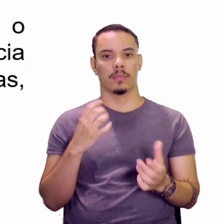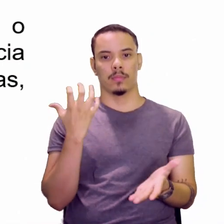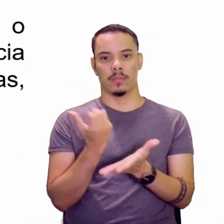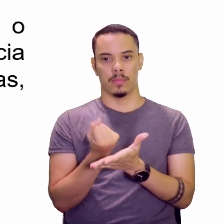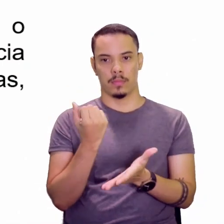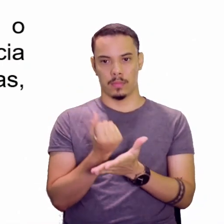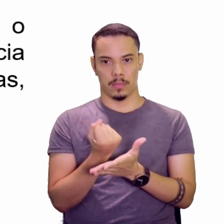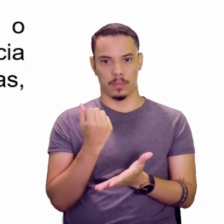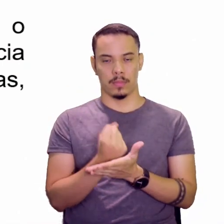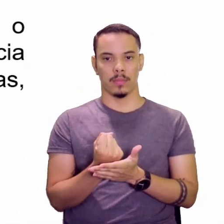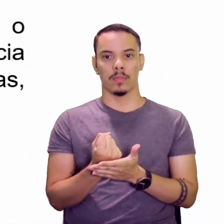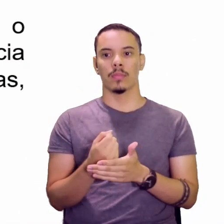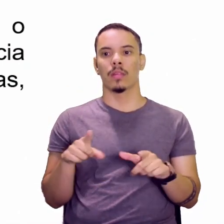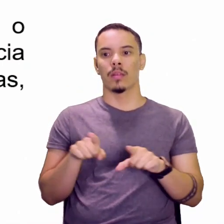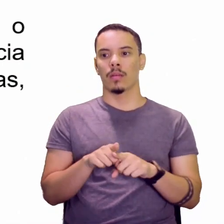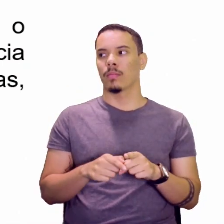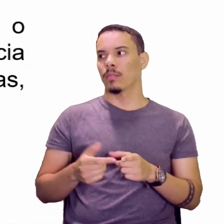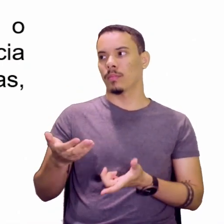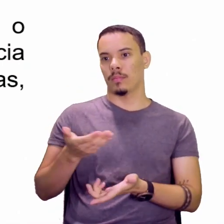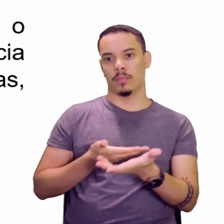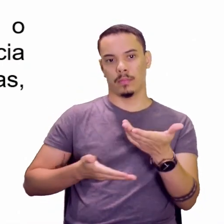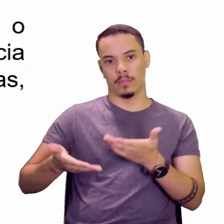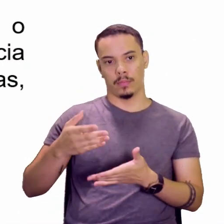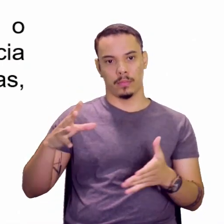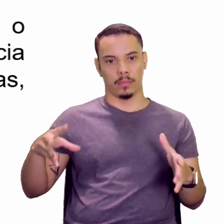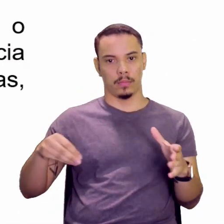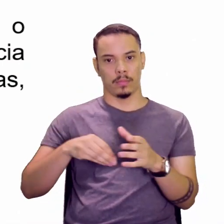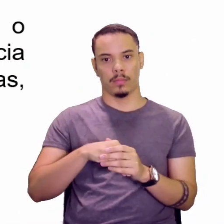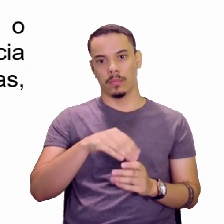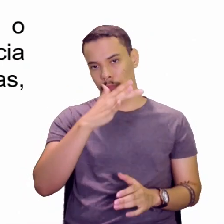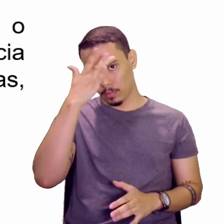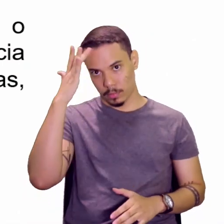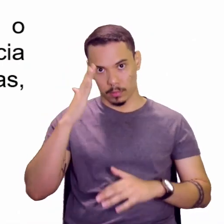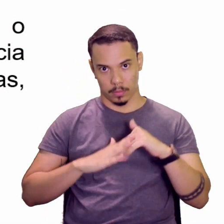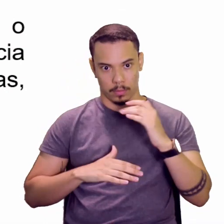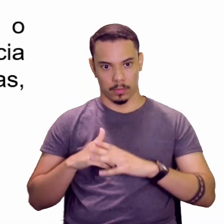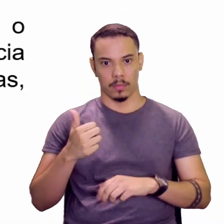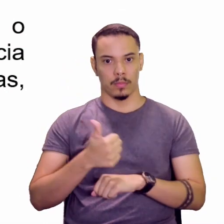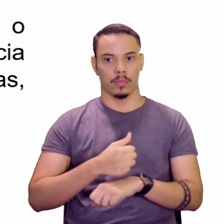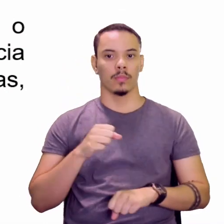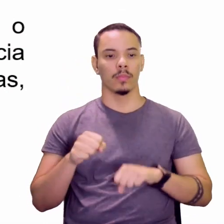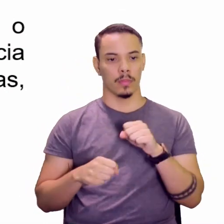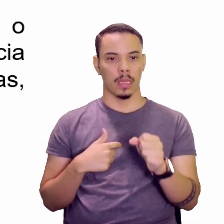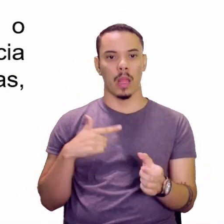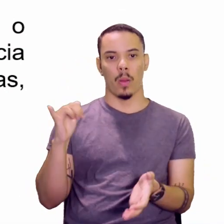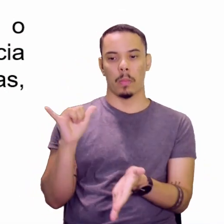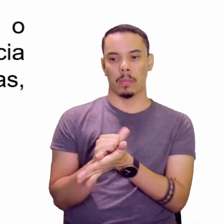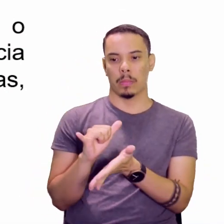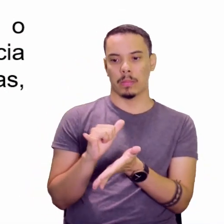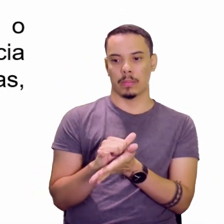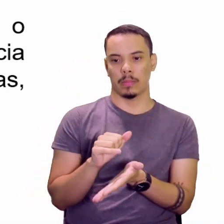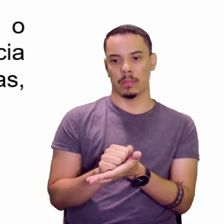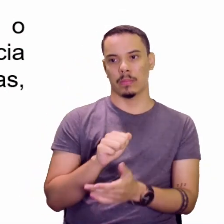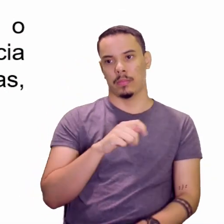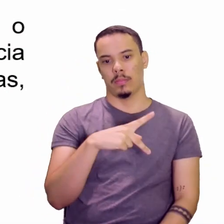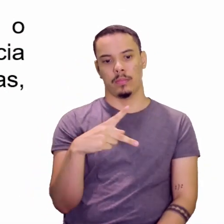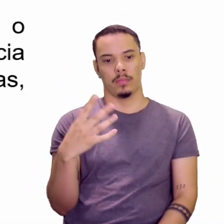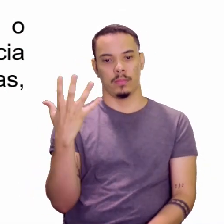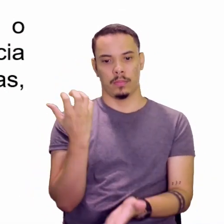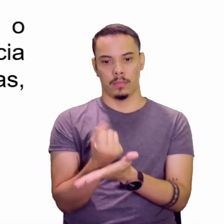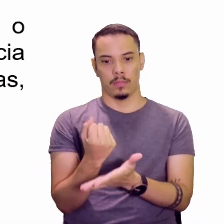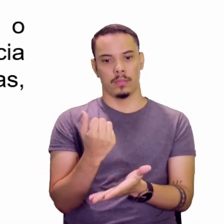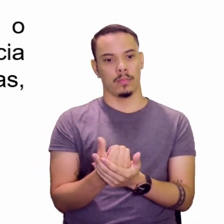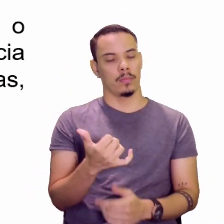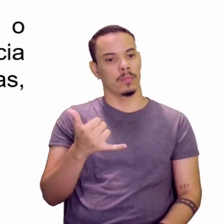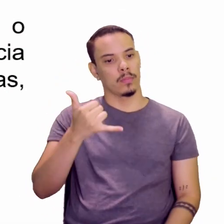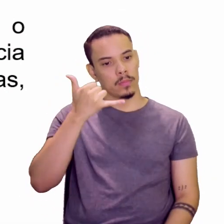exercícios físicos e a interação com os integrantes da comunidade de atletas. Então, é um aplicativo que você pode baixar no seu celular,